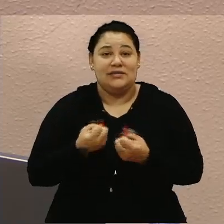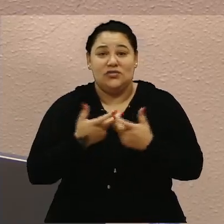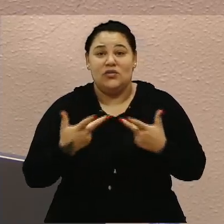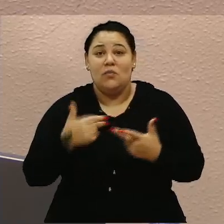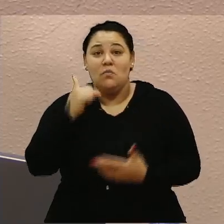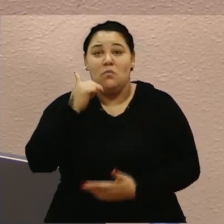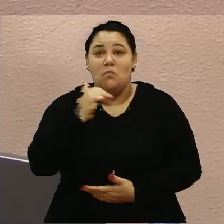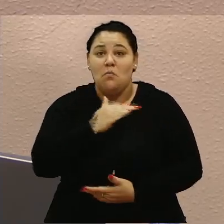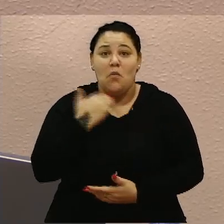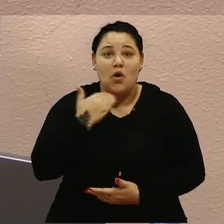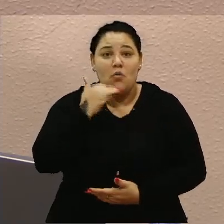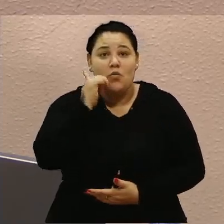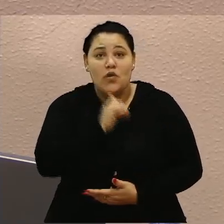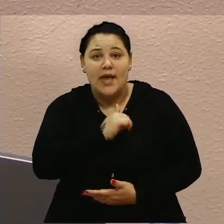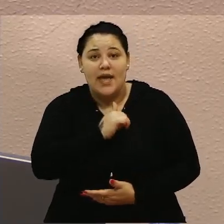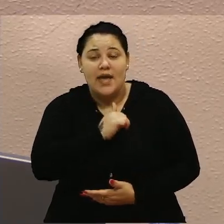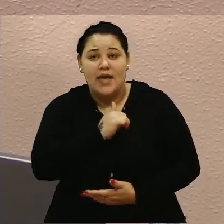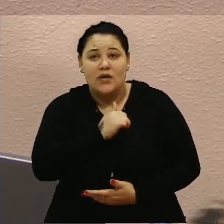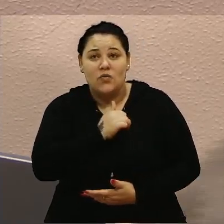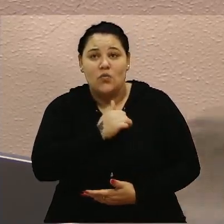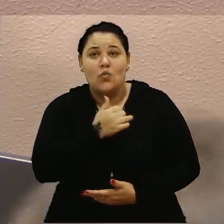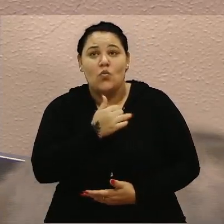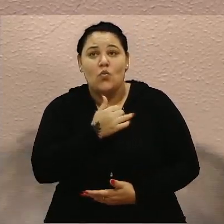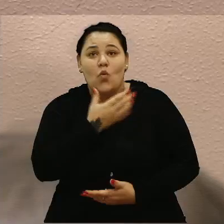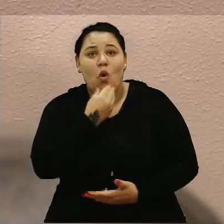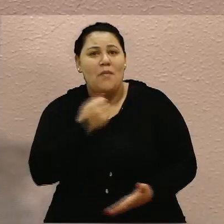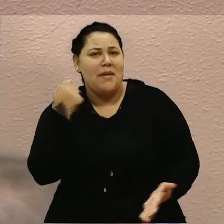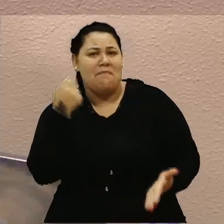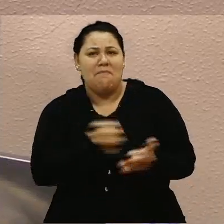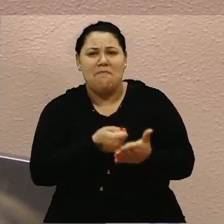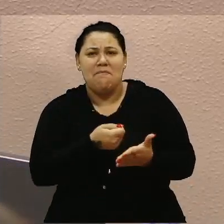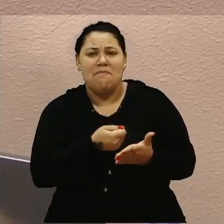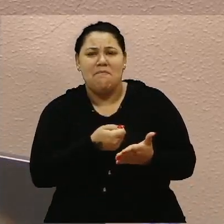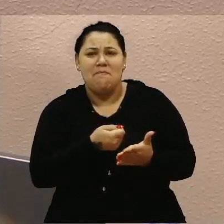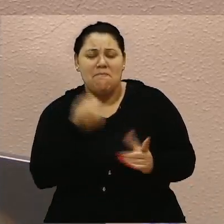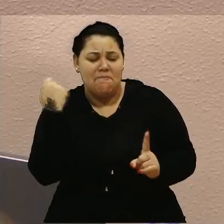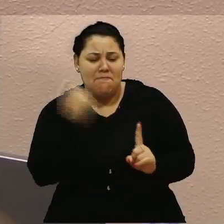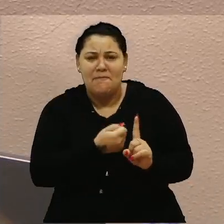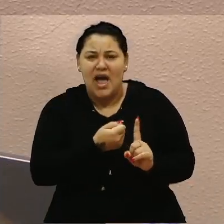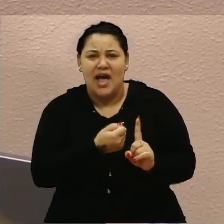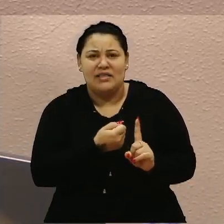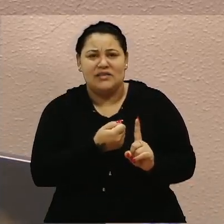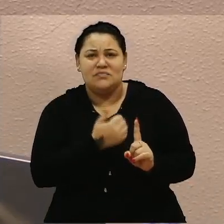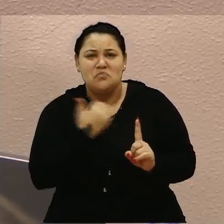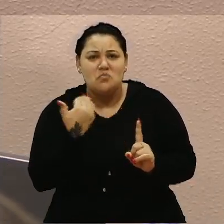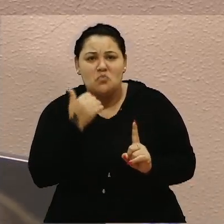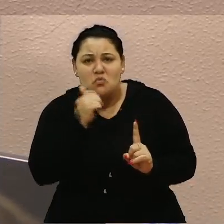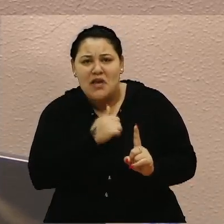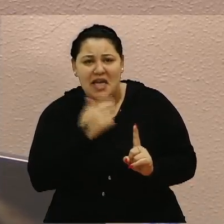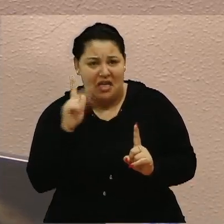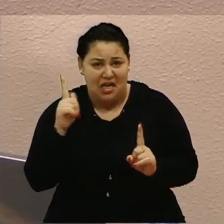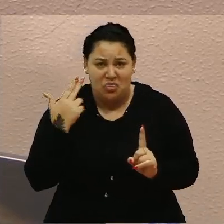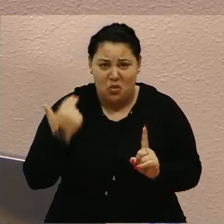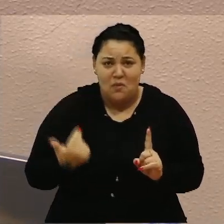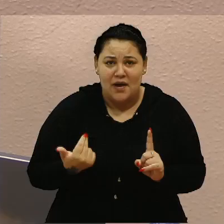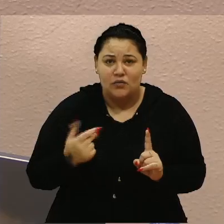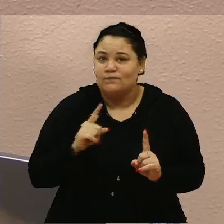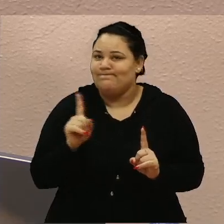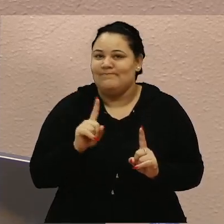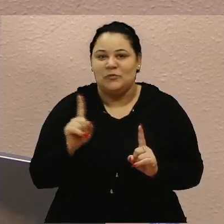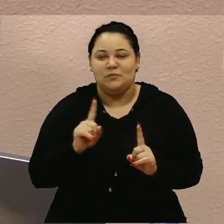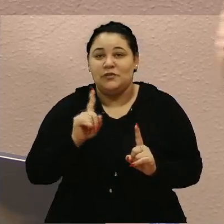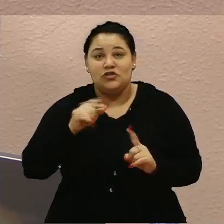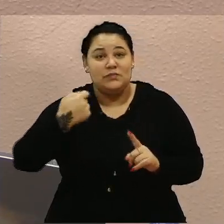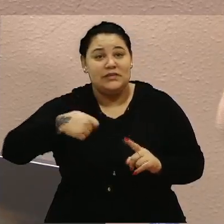mulher morta por um homem e a gente, isso é normal porque acontece todos os dias. Não é normal. Nós precisamos dialogar enquanto sociedade, mulheres e